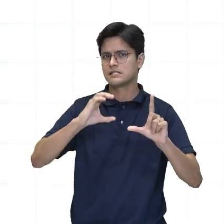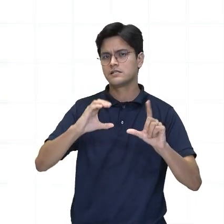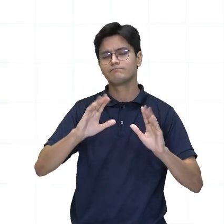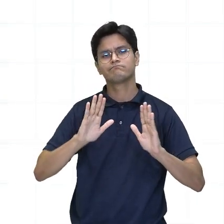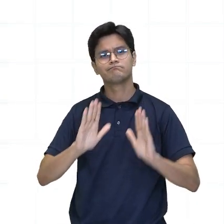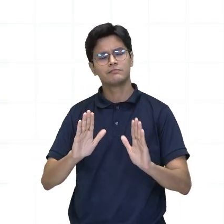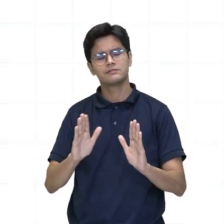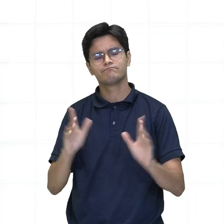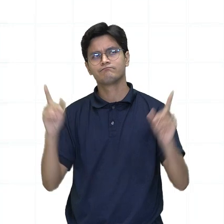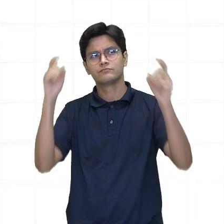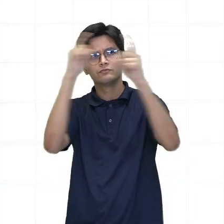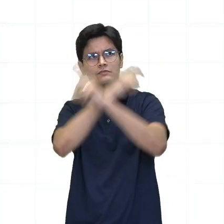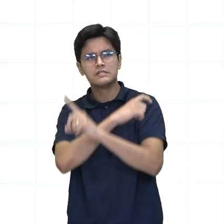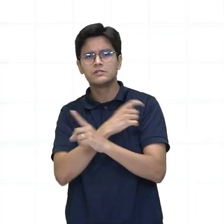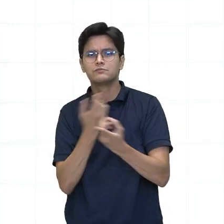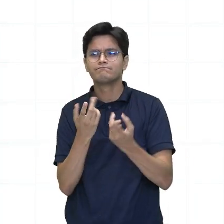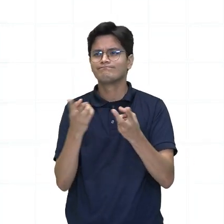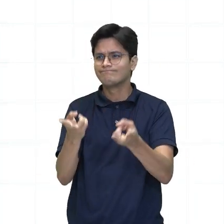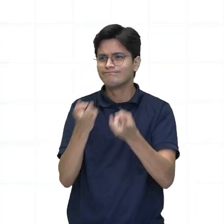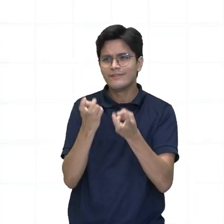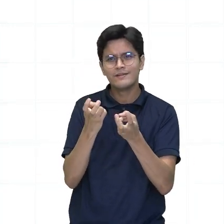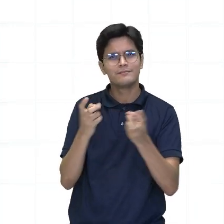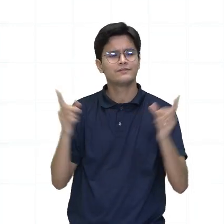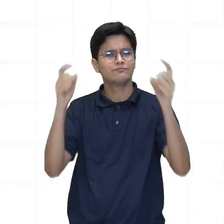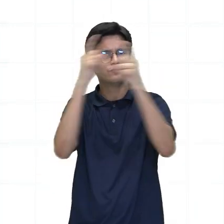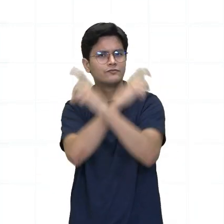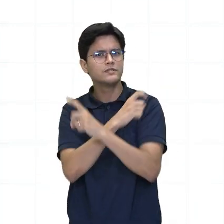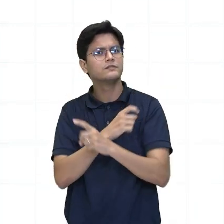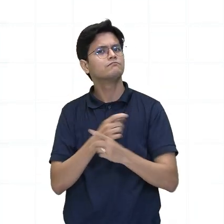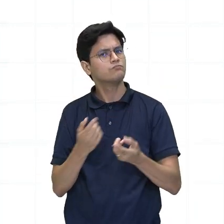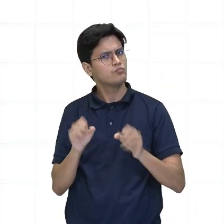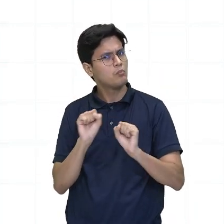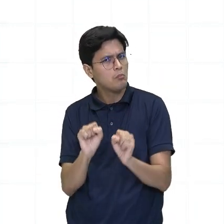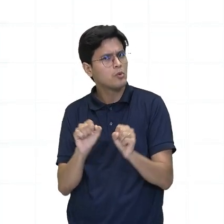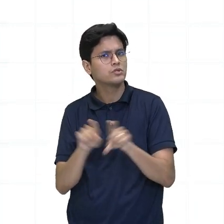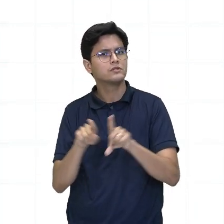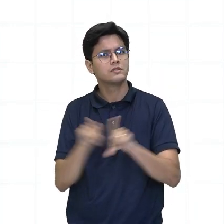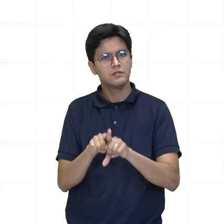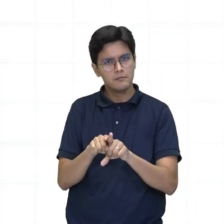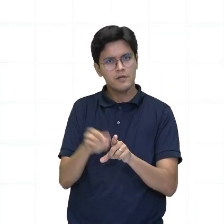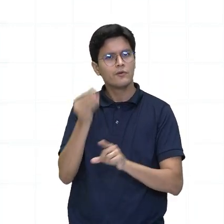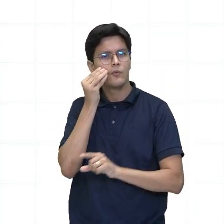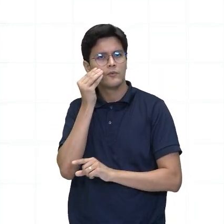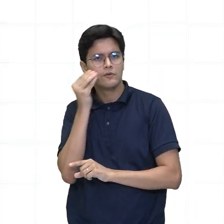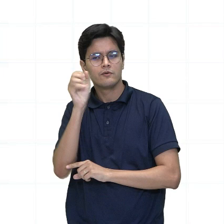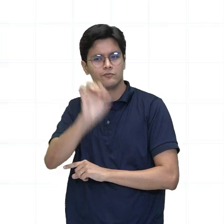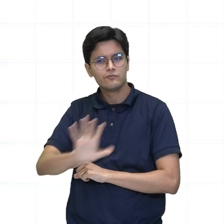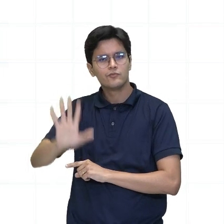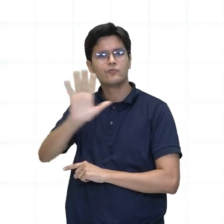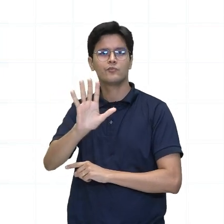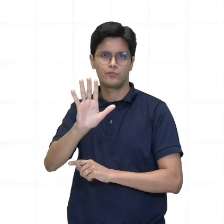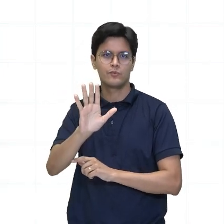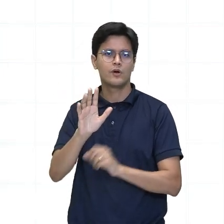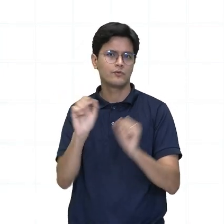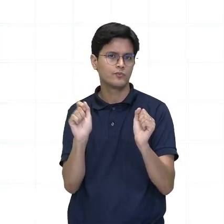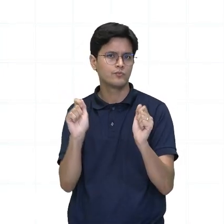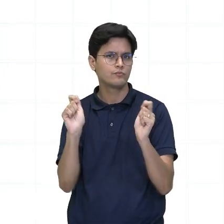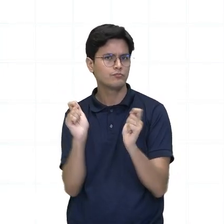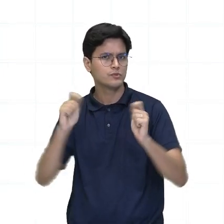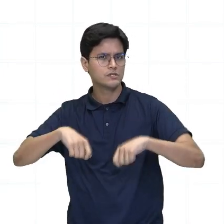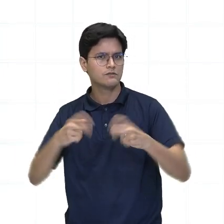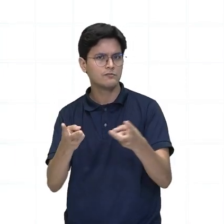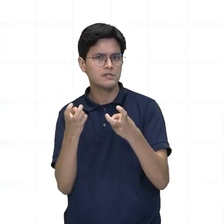consigo. Observem a imagem também, viram lá na imagem? Olhando a imagem, a gente pode fazer uma relação